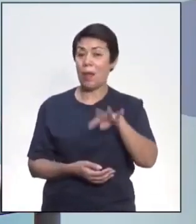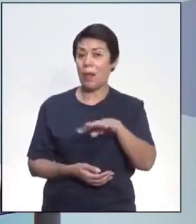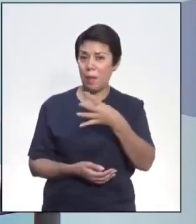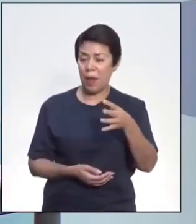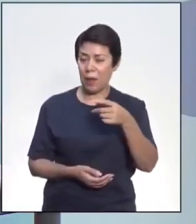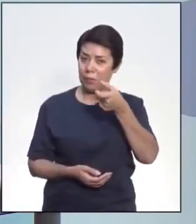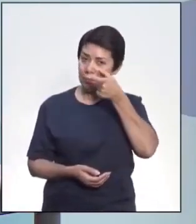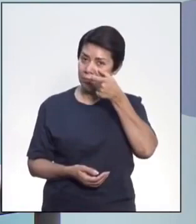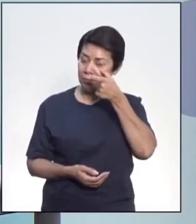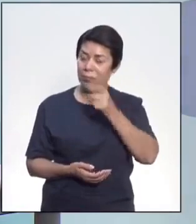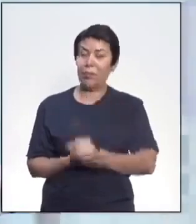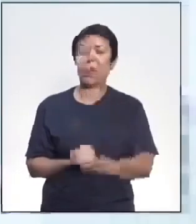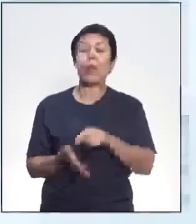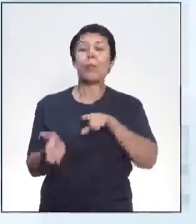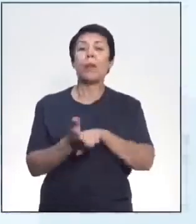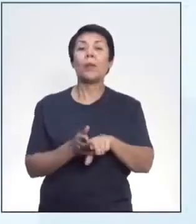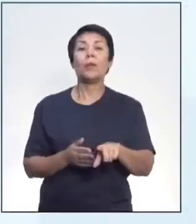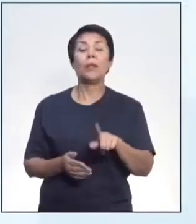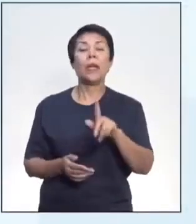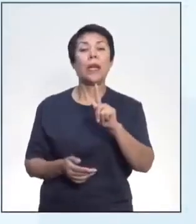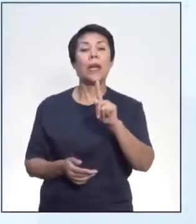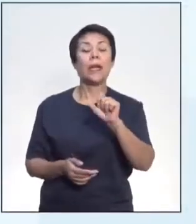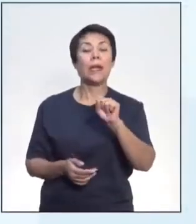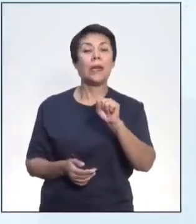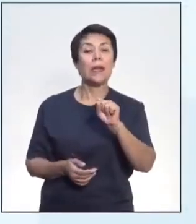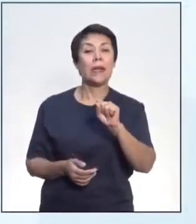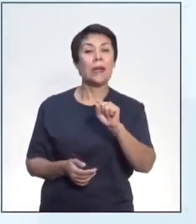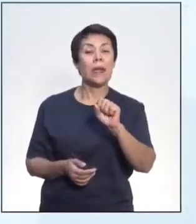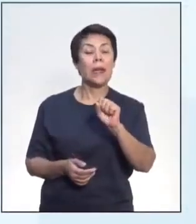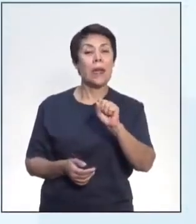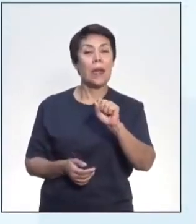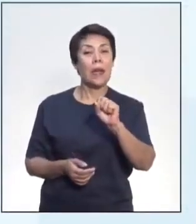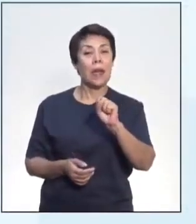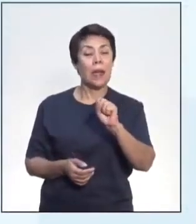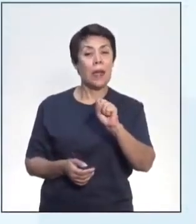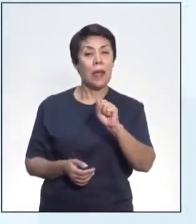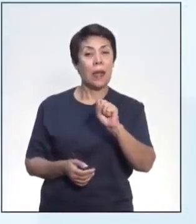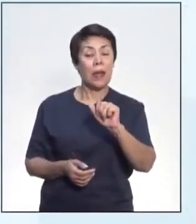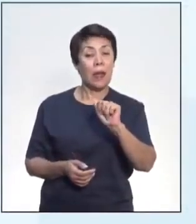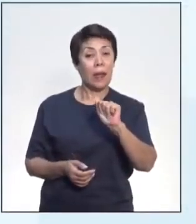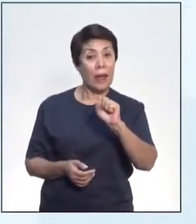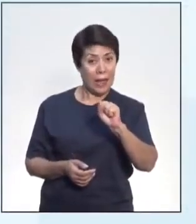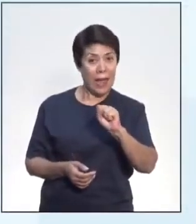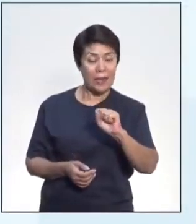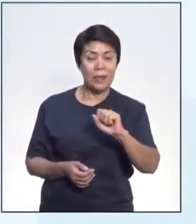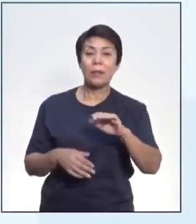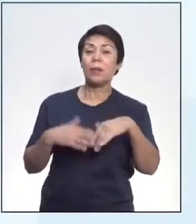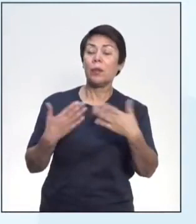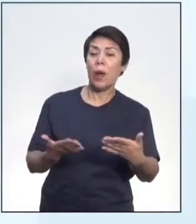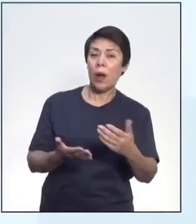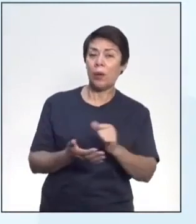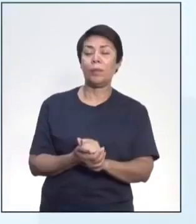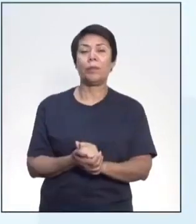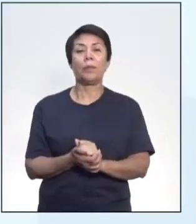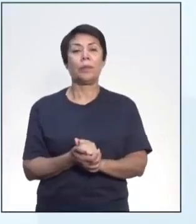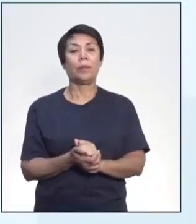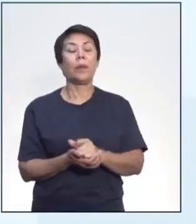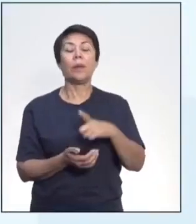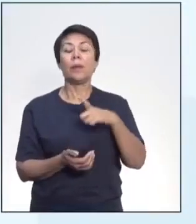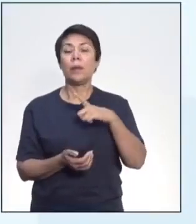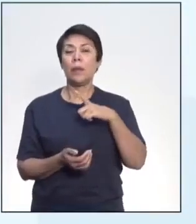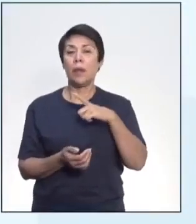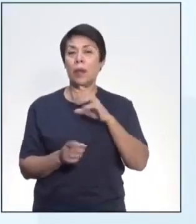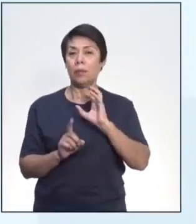pergunta lá quais gases estão presentes a temperatura de 450 e 400 atm